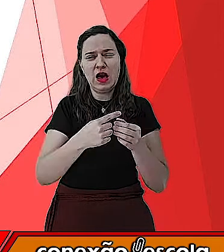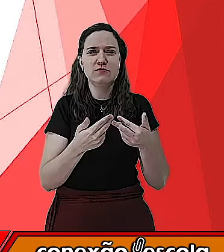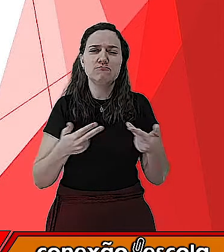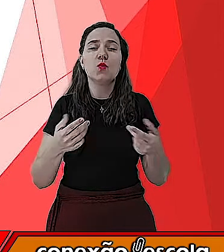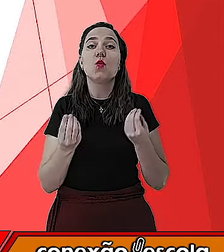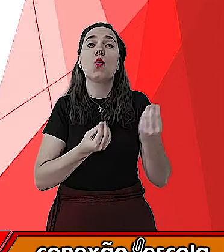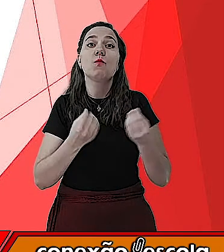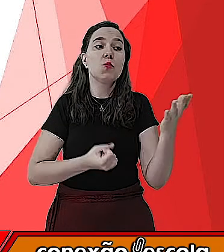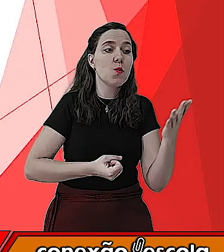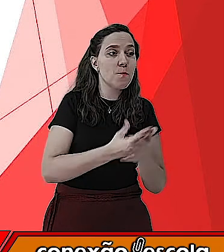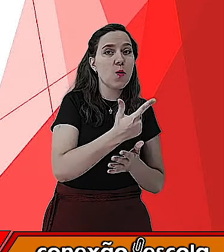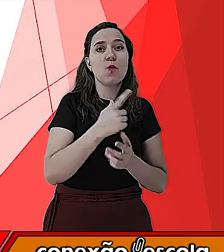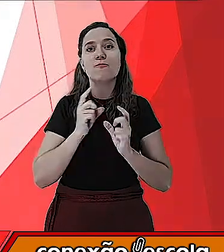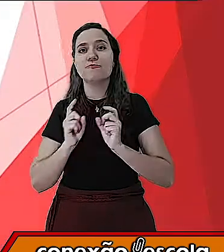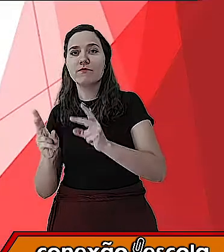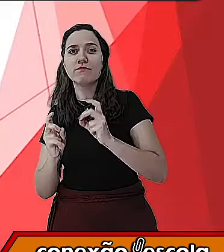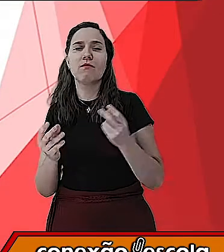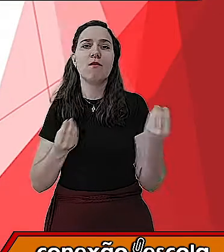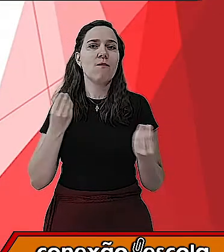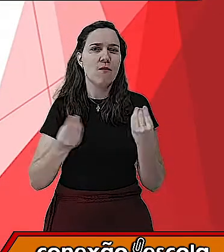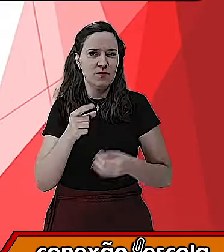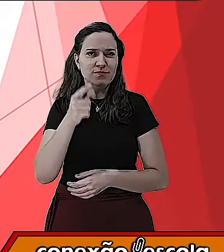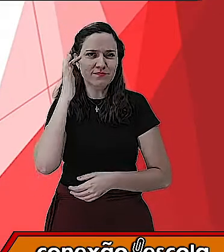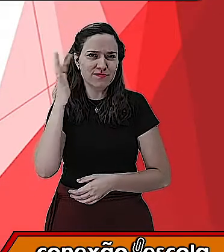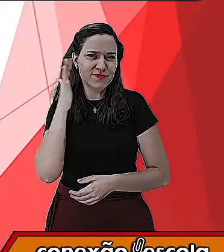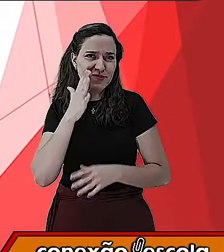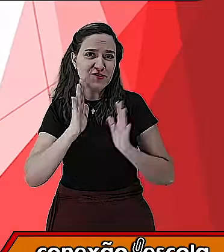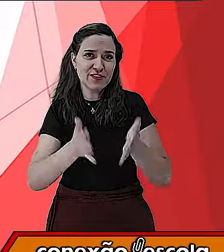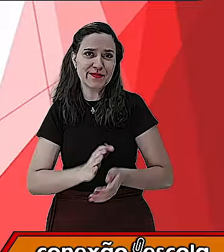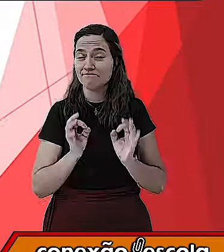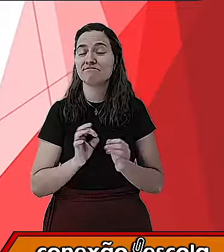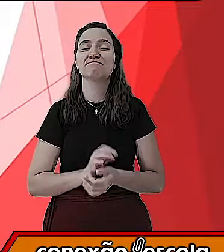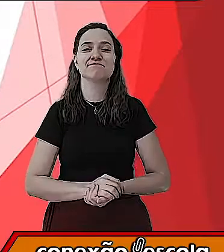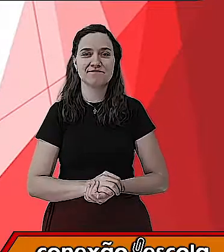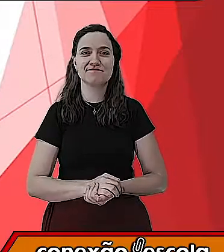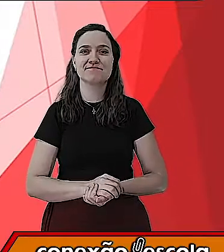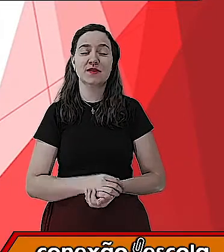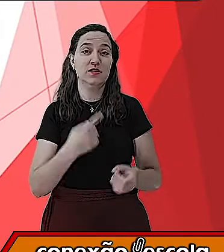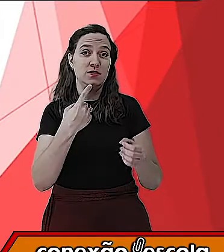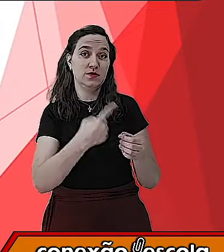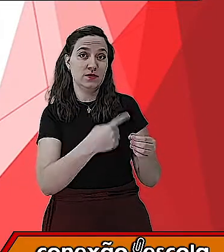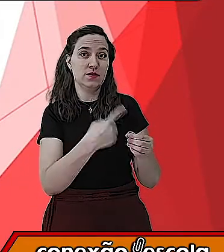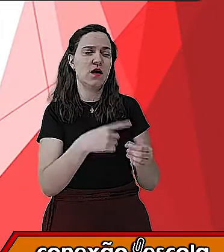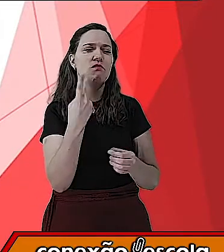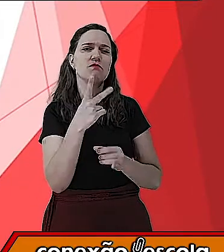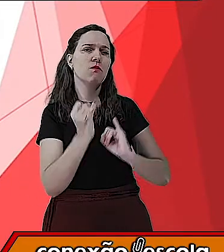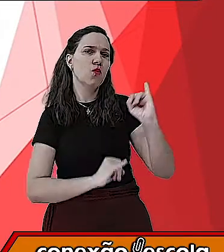e vendia? Você já parou para pensar sobre isso? As cidades e a